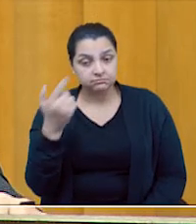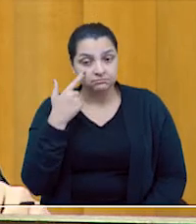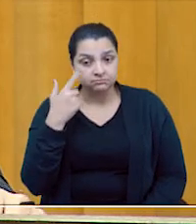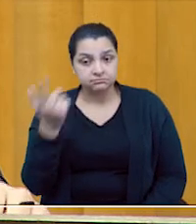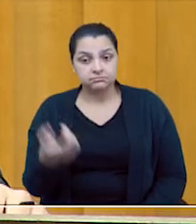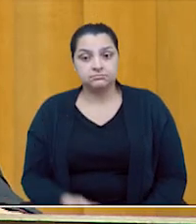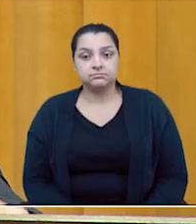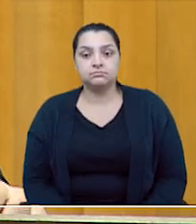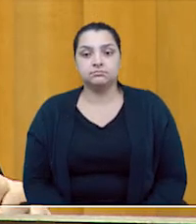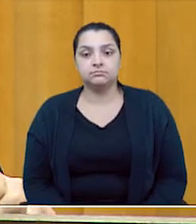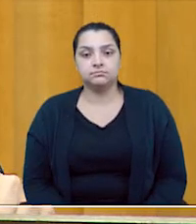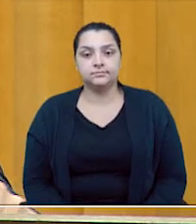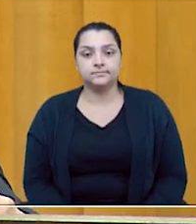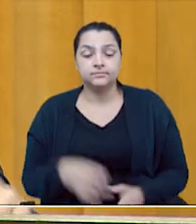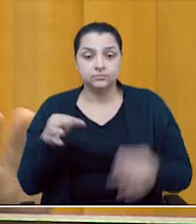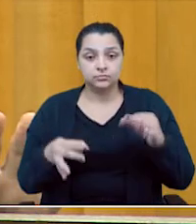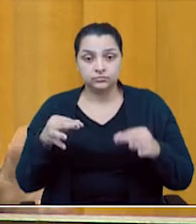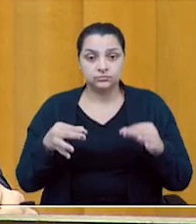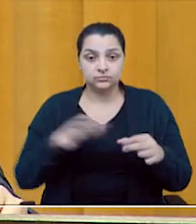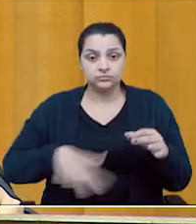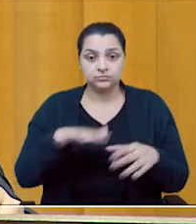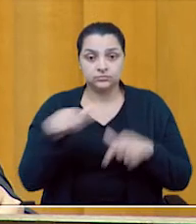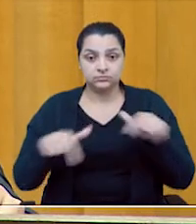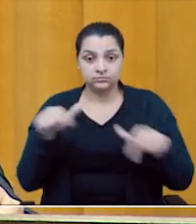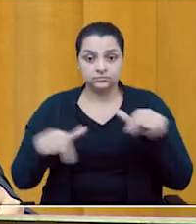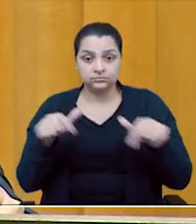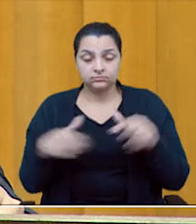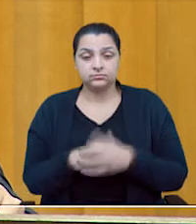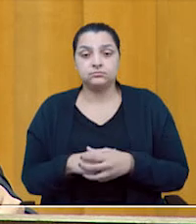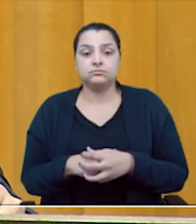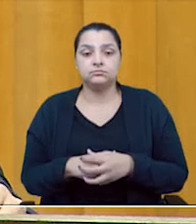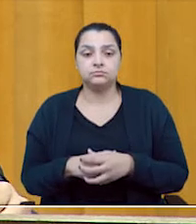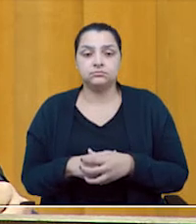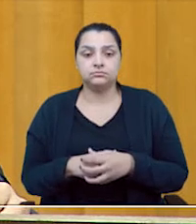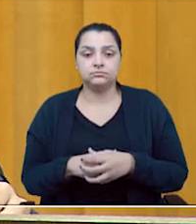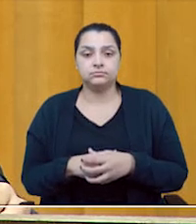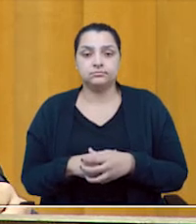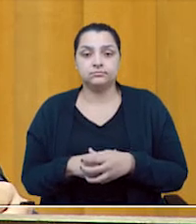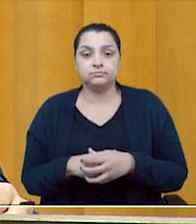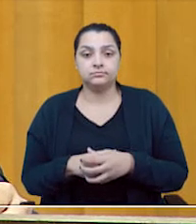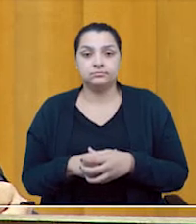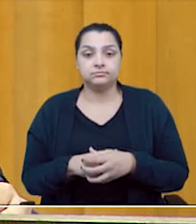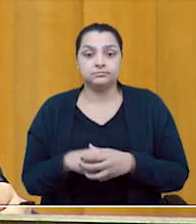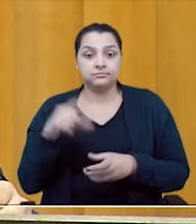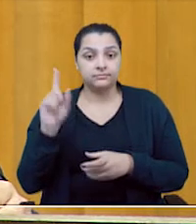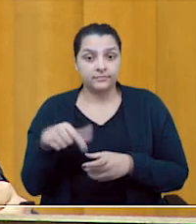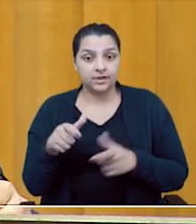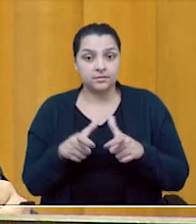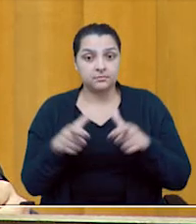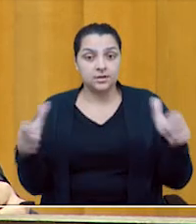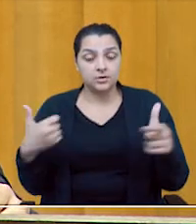Na Justiça do Trabalho, pegar os dados da Justiça do Trabalho, que são os de maior taxa de envelhecimento.